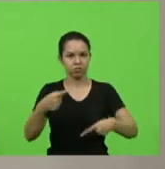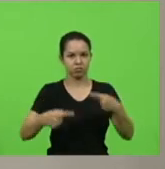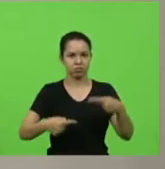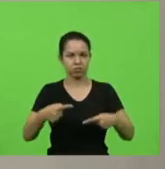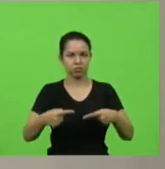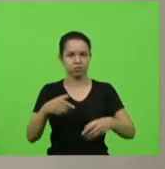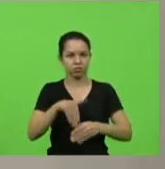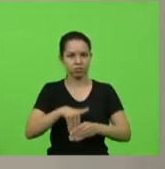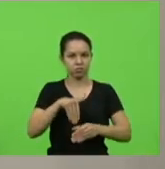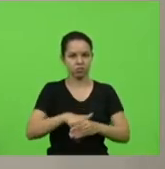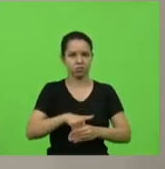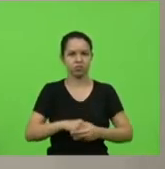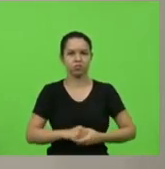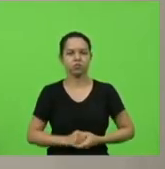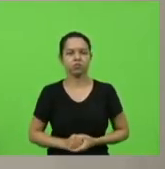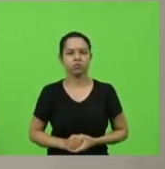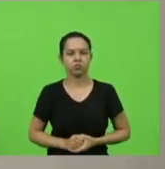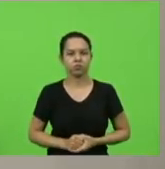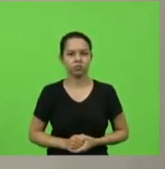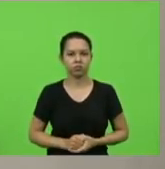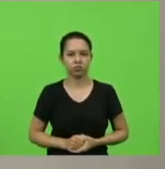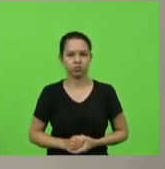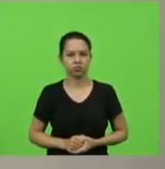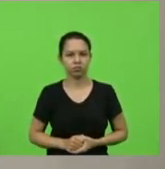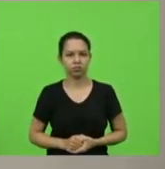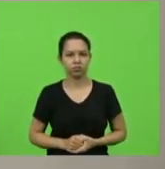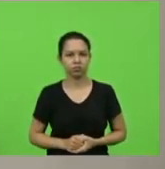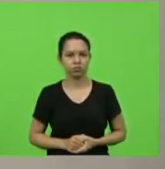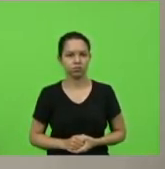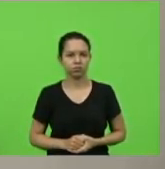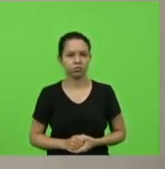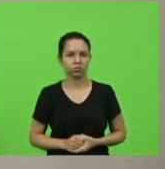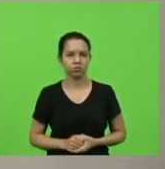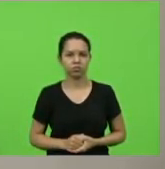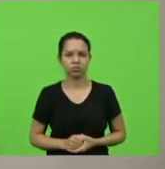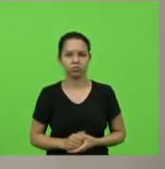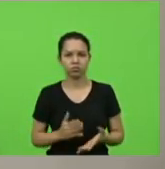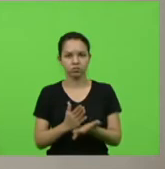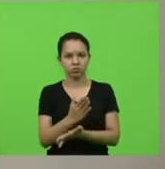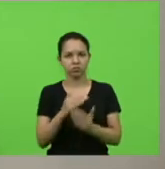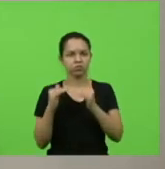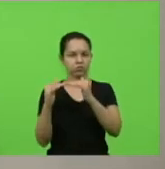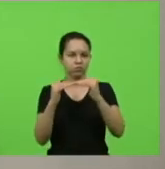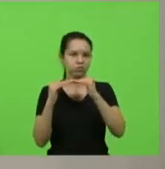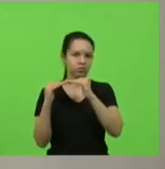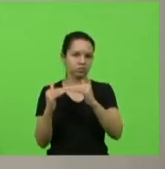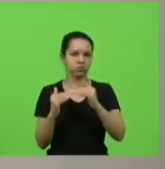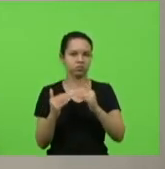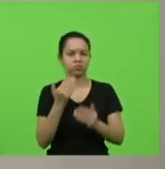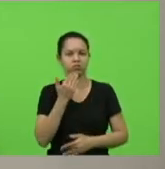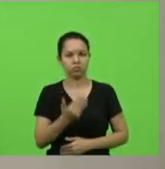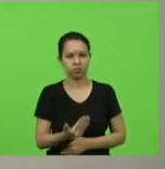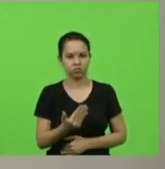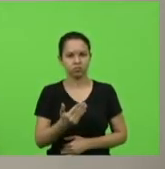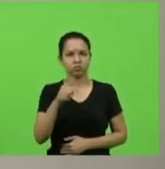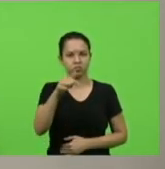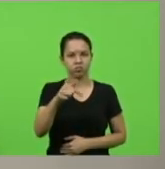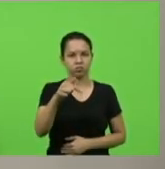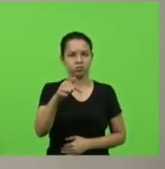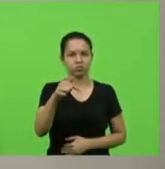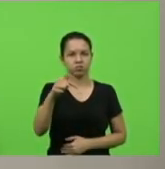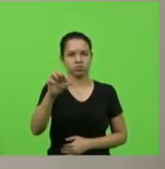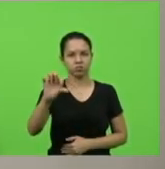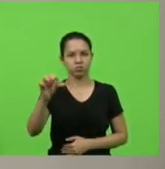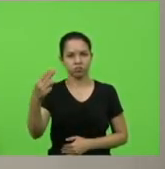havendo quem queira discutir, é em votação. Deputados que aprovam, permaneçam como se encontra. Aprovado por unanimidade. Requerimento 792,